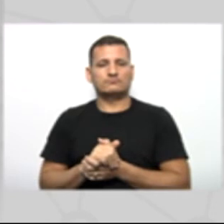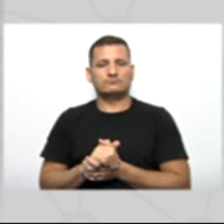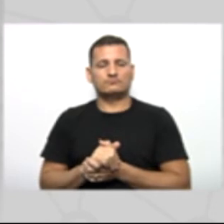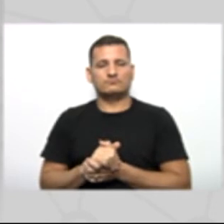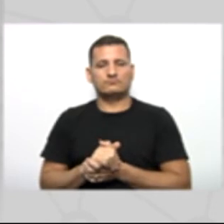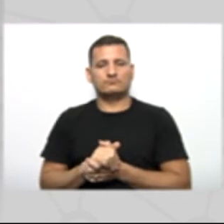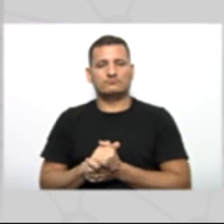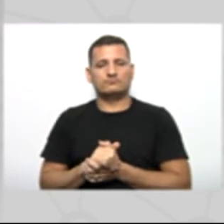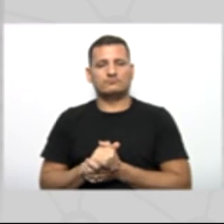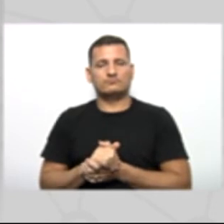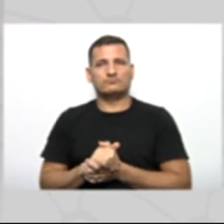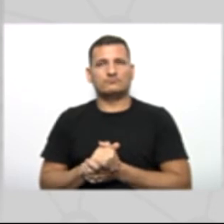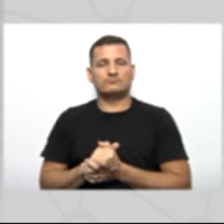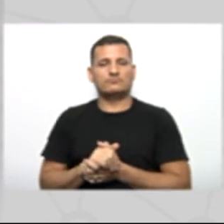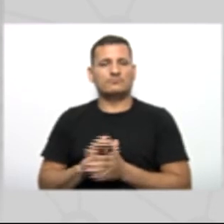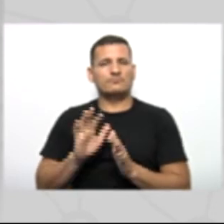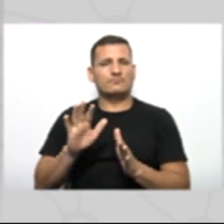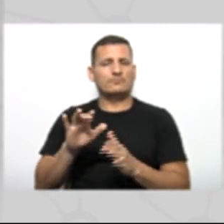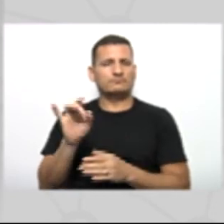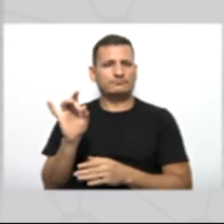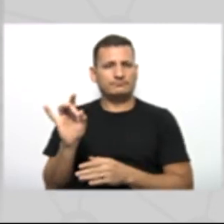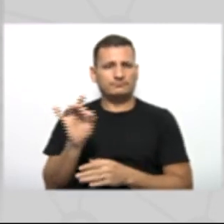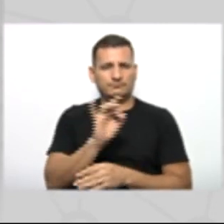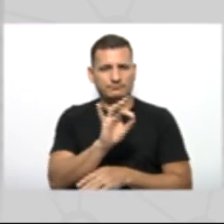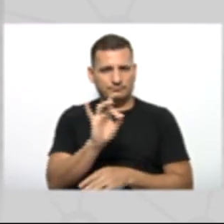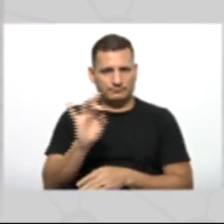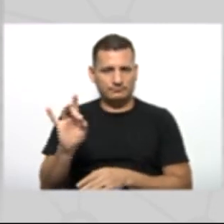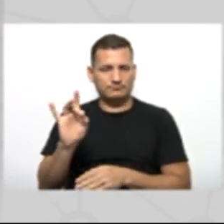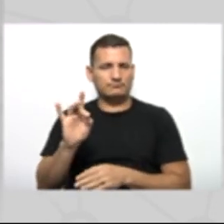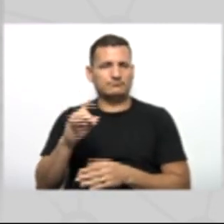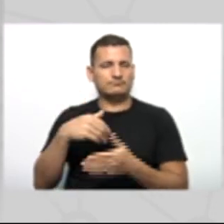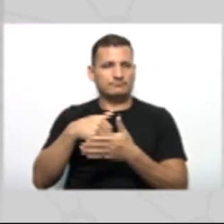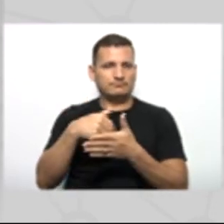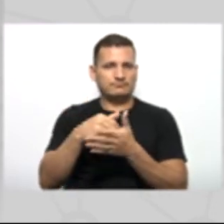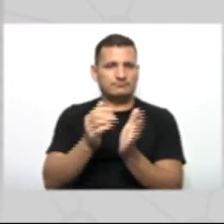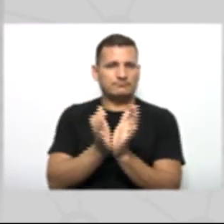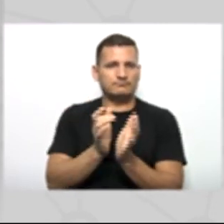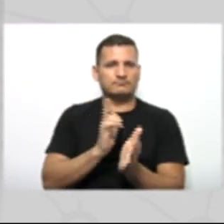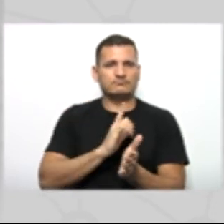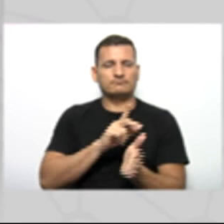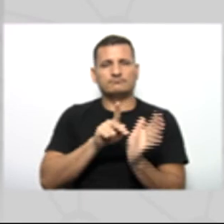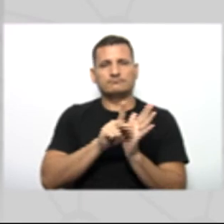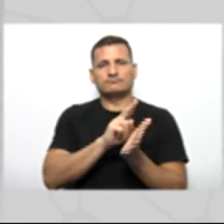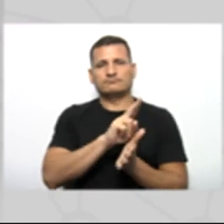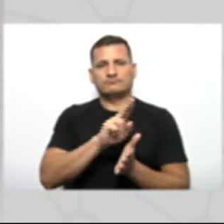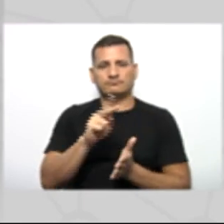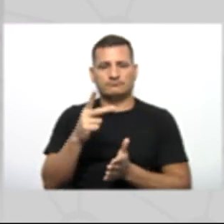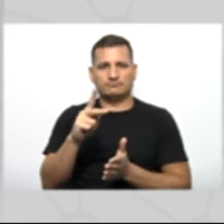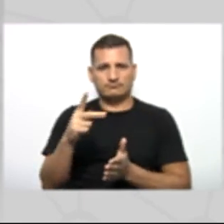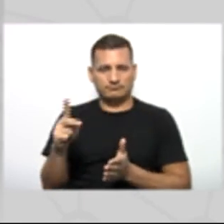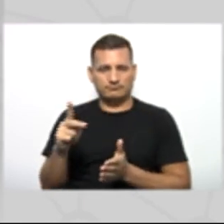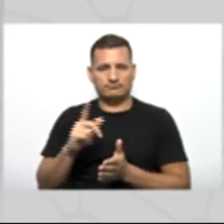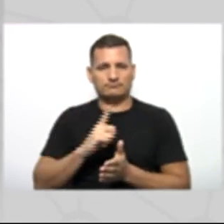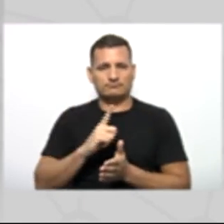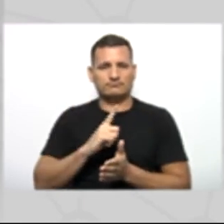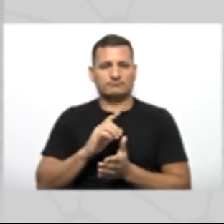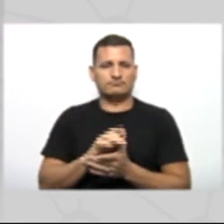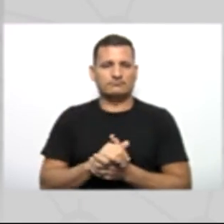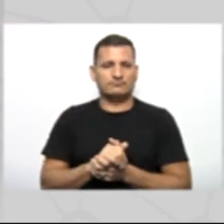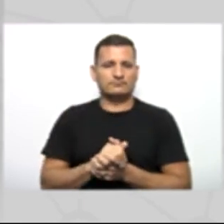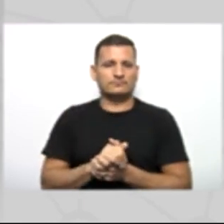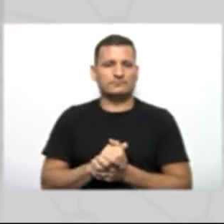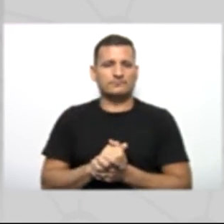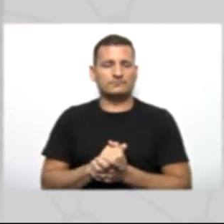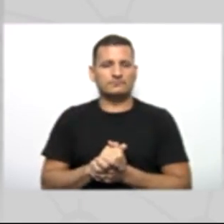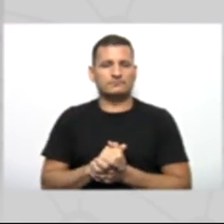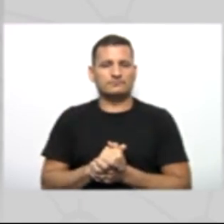Só que como cada time vai ter seu próprio nome, então nós herdamos essas características, que no caso a mais importante